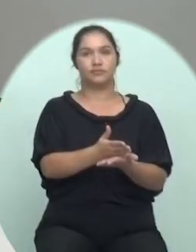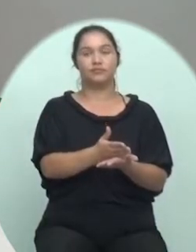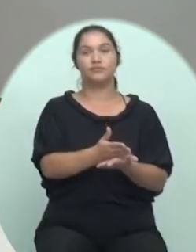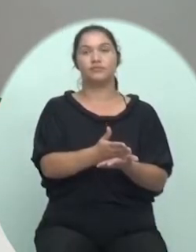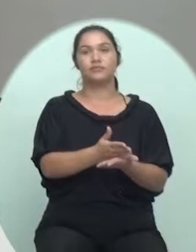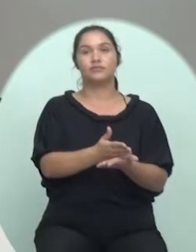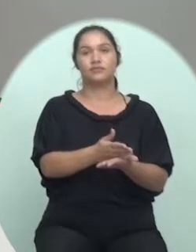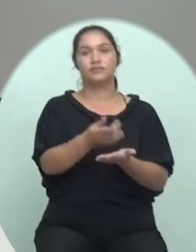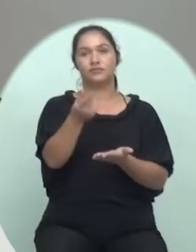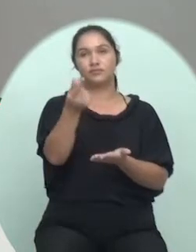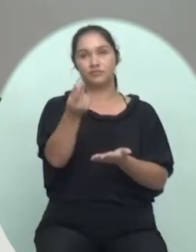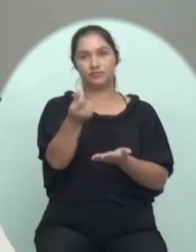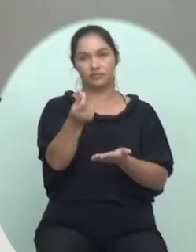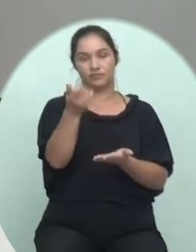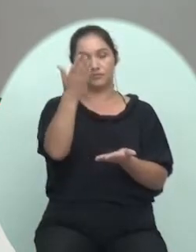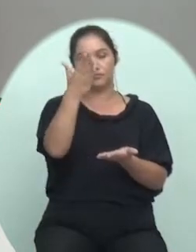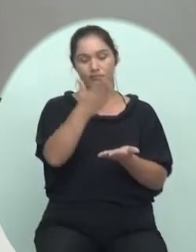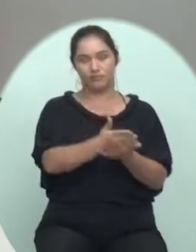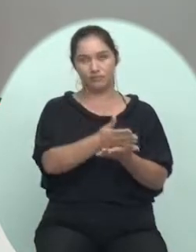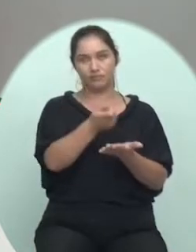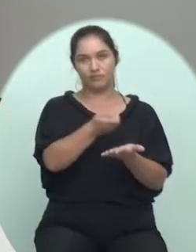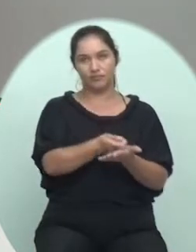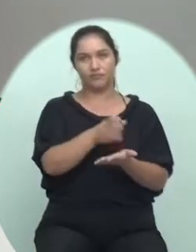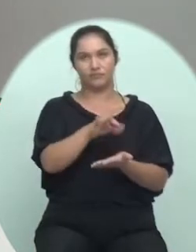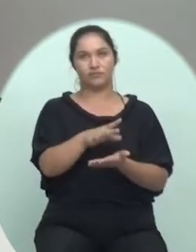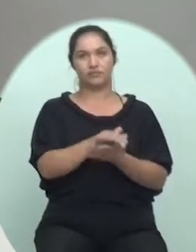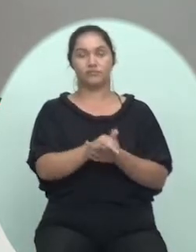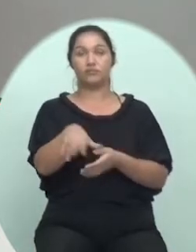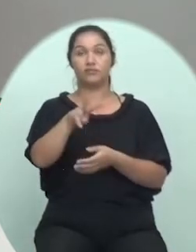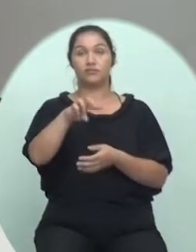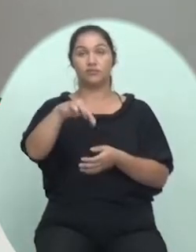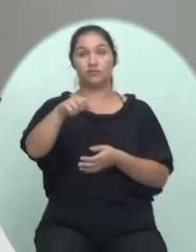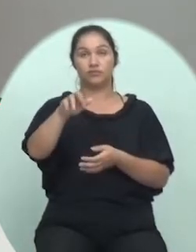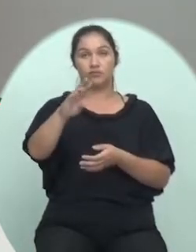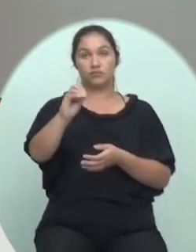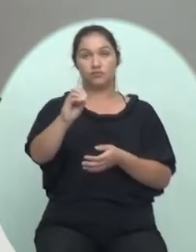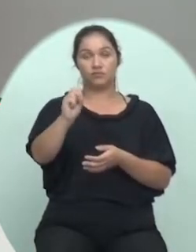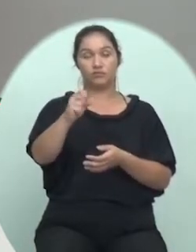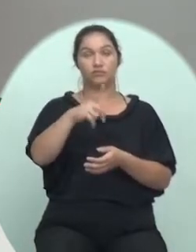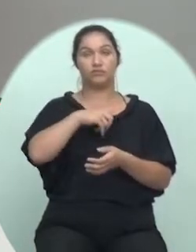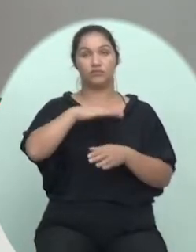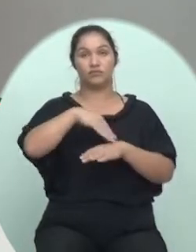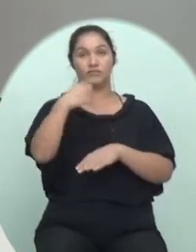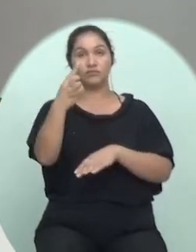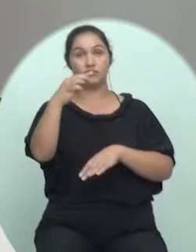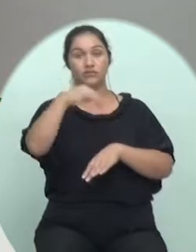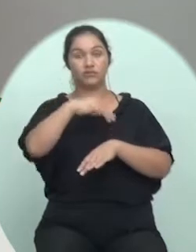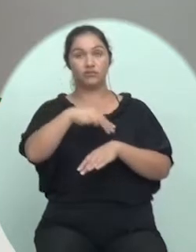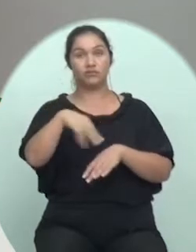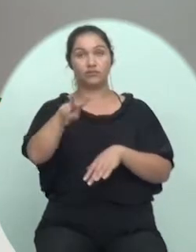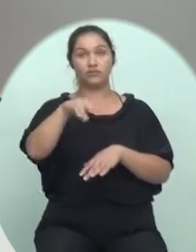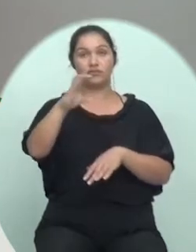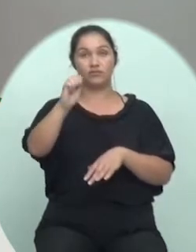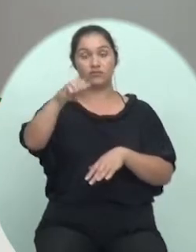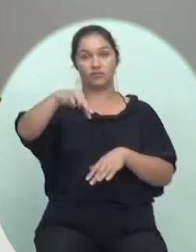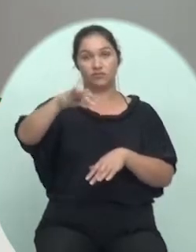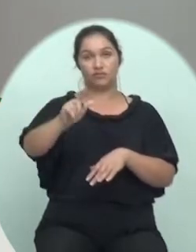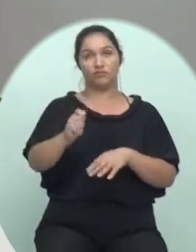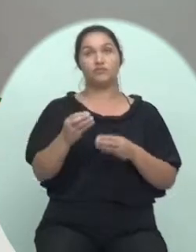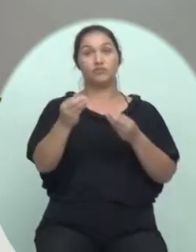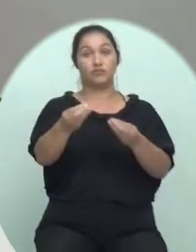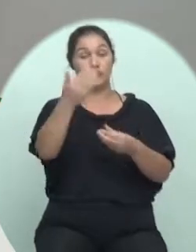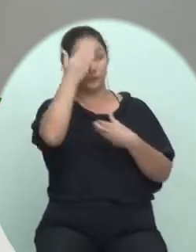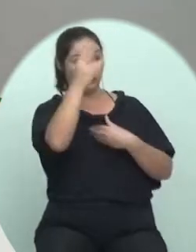conquista muito importante, uma conquista histórica aqui para a nossa Marcos, cidade. Vossa Excelência dispõe mais de 1 minuto cedido pela vereadora Camila do Nascimento. Opa, muito obrigado,